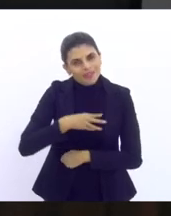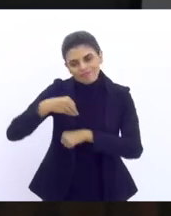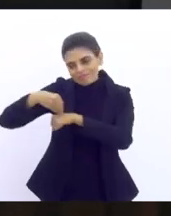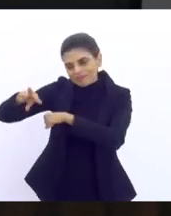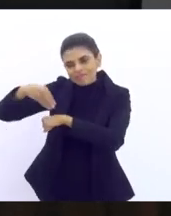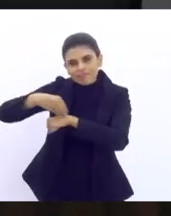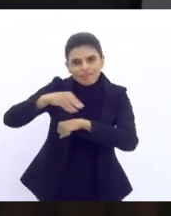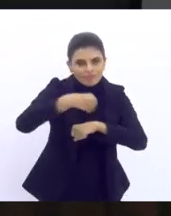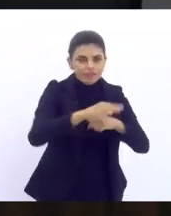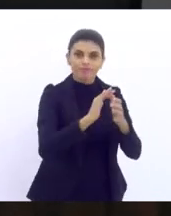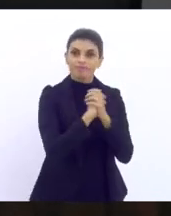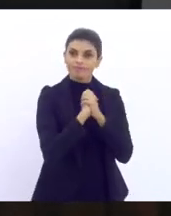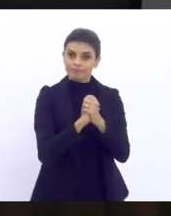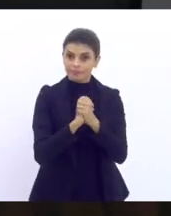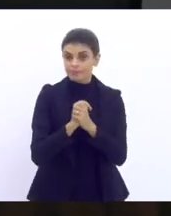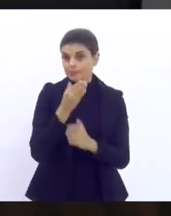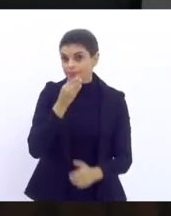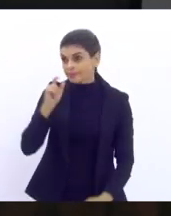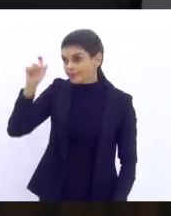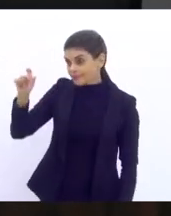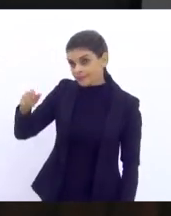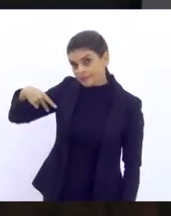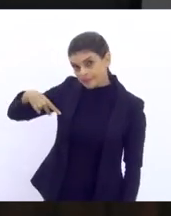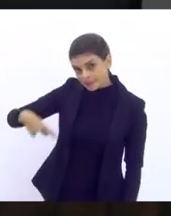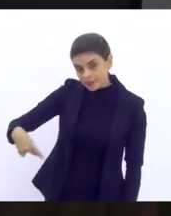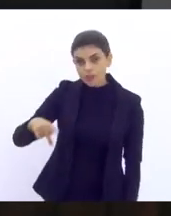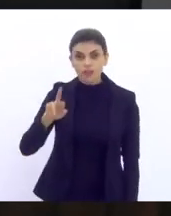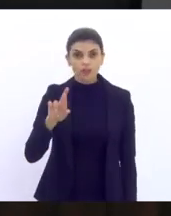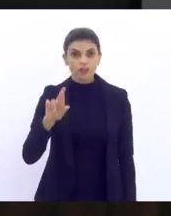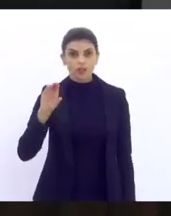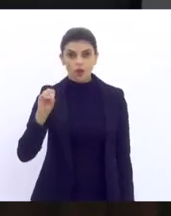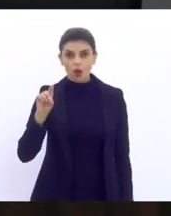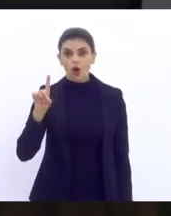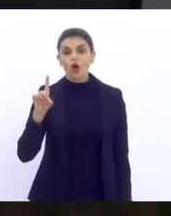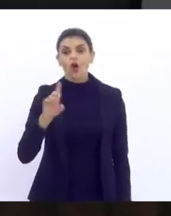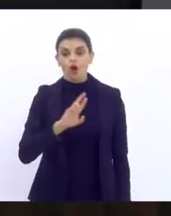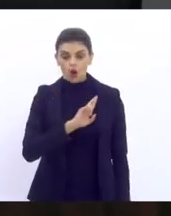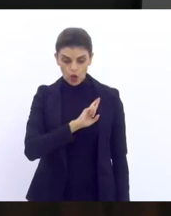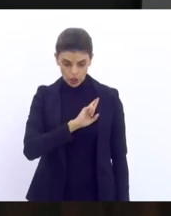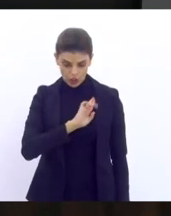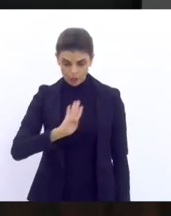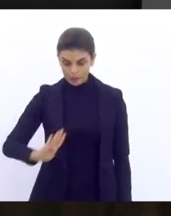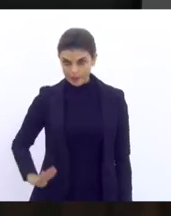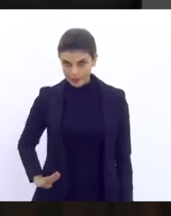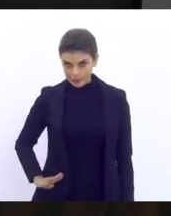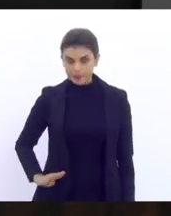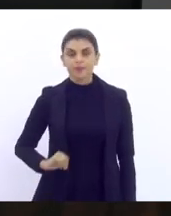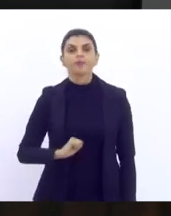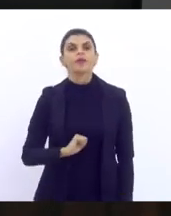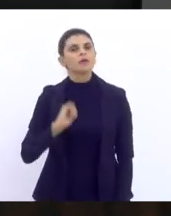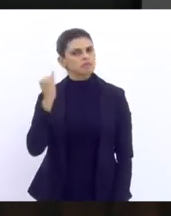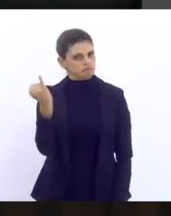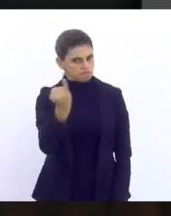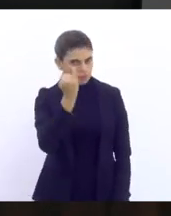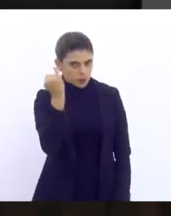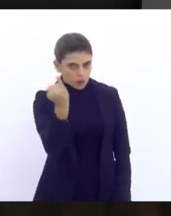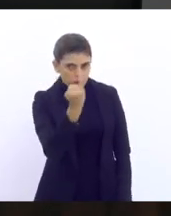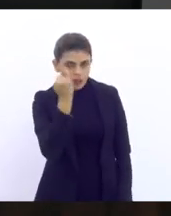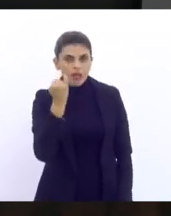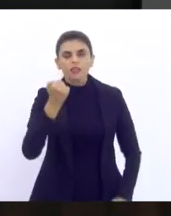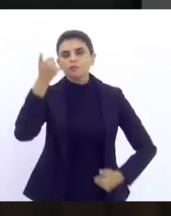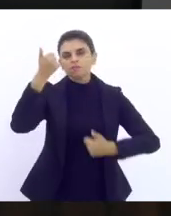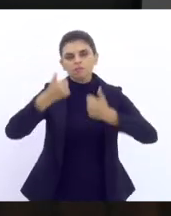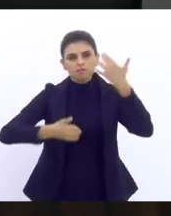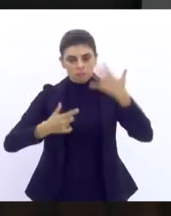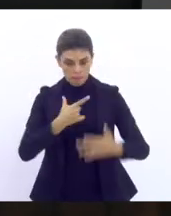todos a saudação ao presidente Rodrigo Bacelar, que é o presidente desta casa. É importante destacar que a